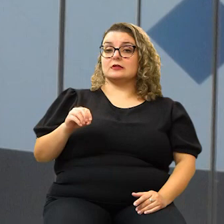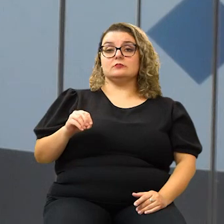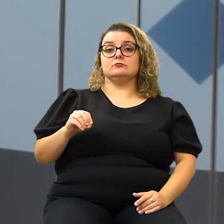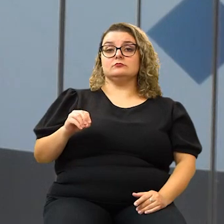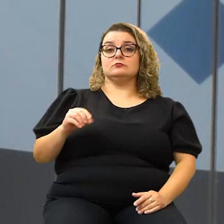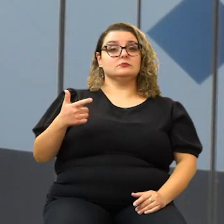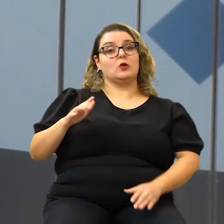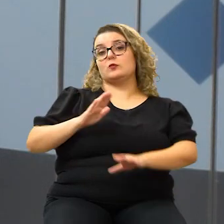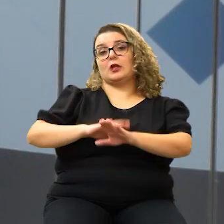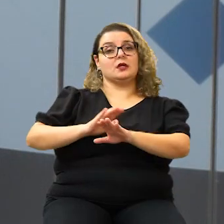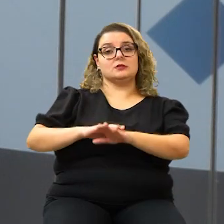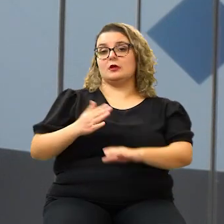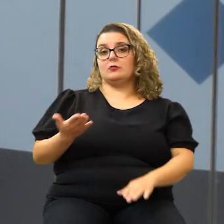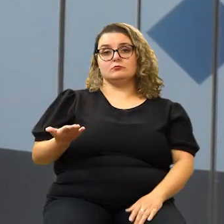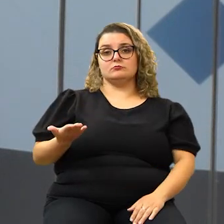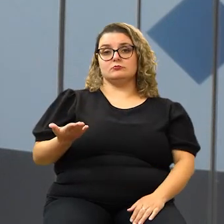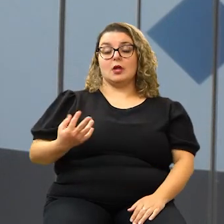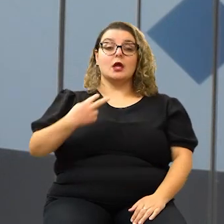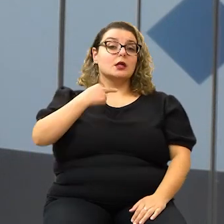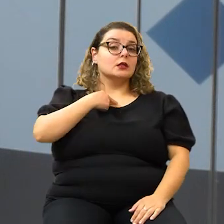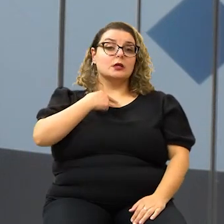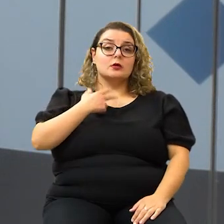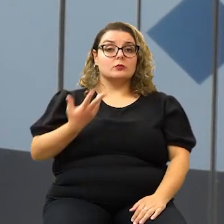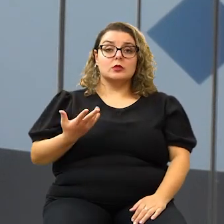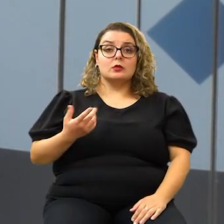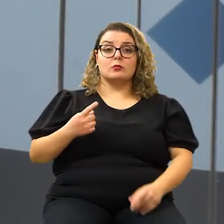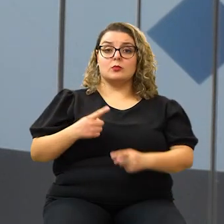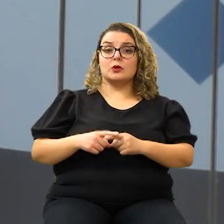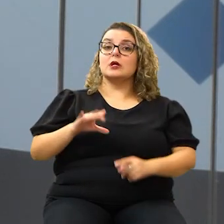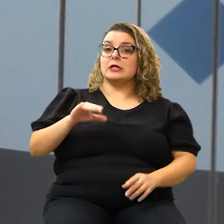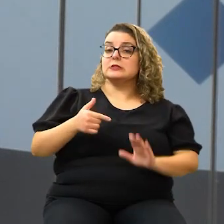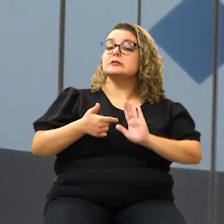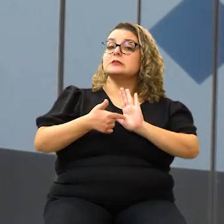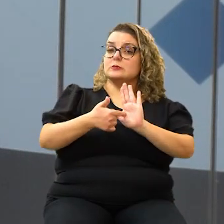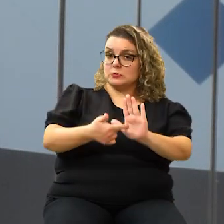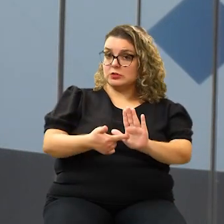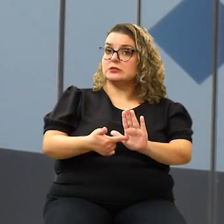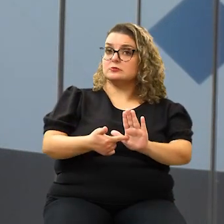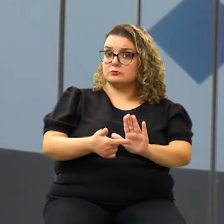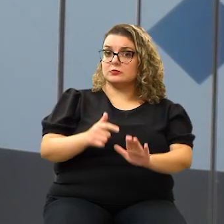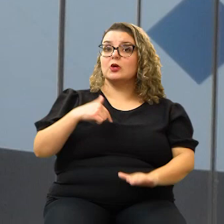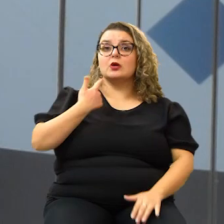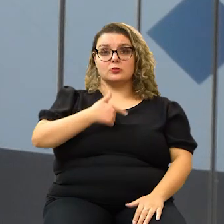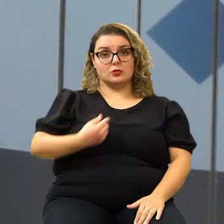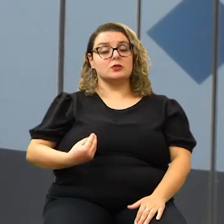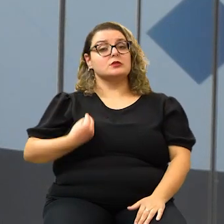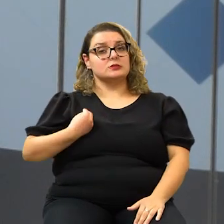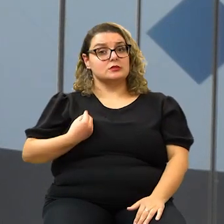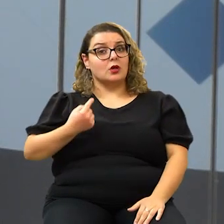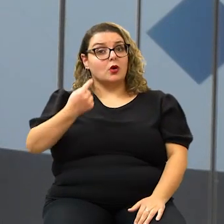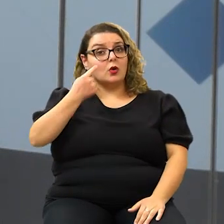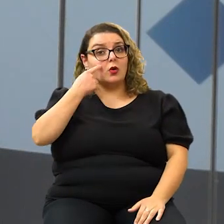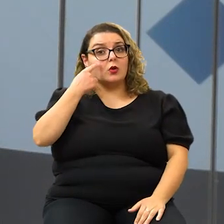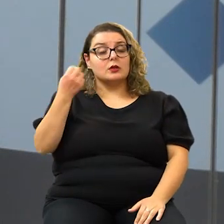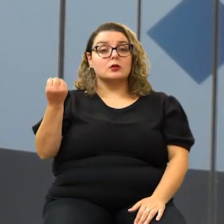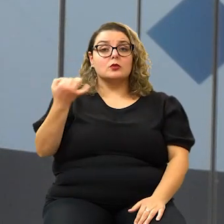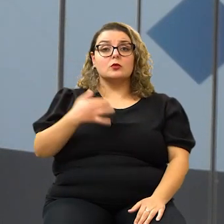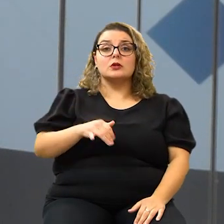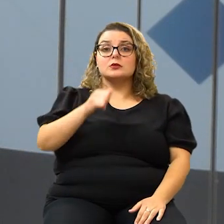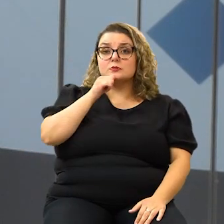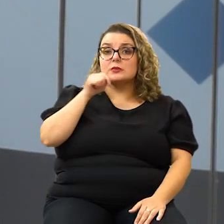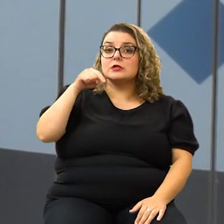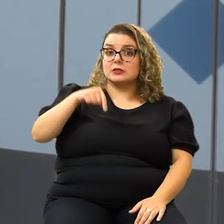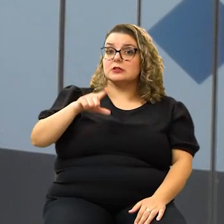E nós não podemos mais, porque a ciência está mostrando e nós estamos vivenciando. Olha quanto exemplo a gente tem aqui,